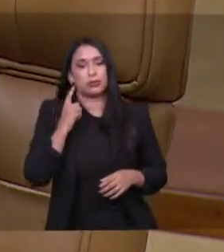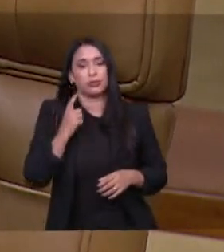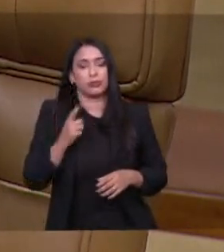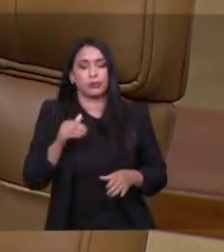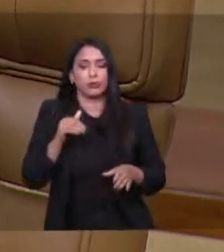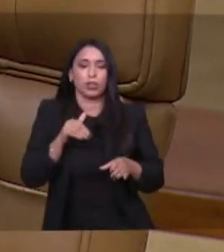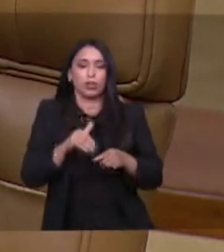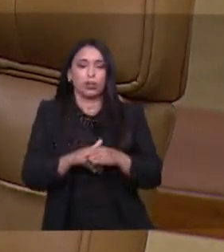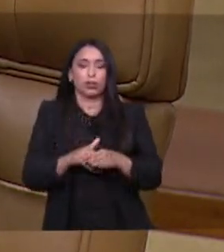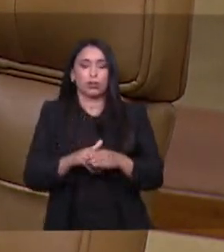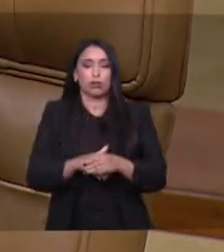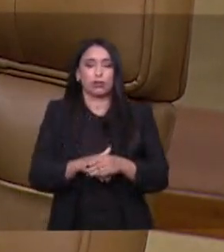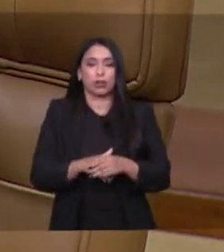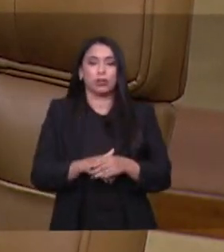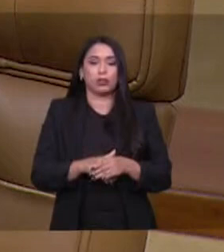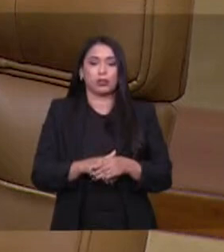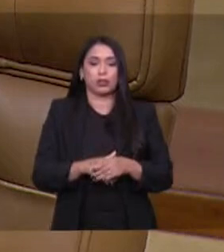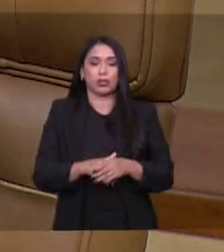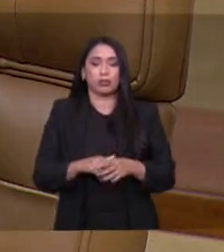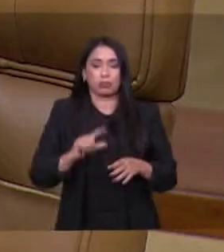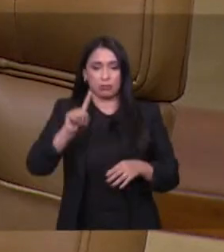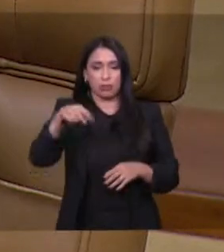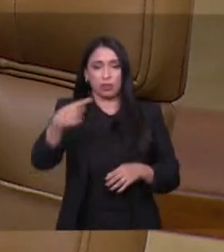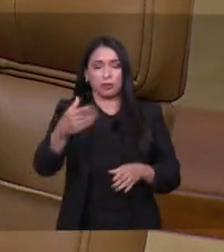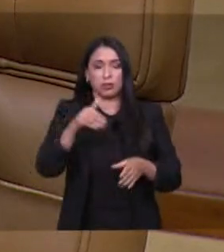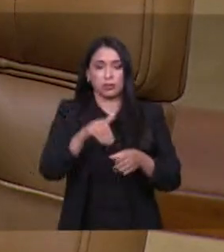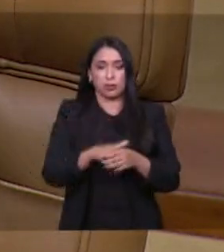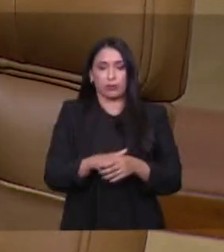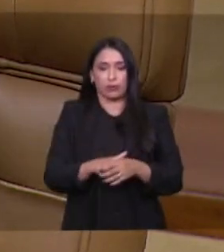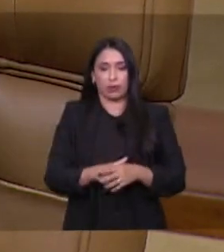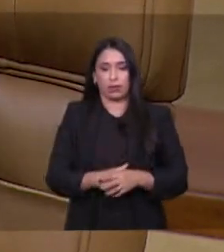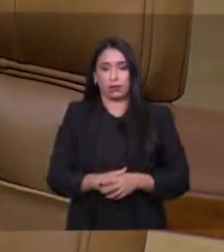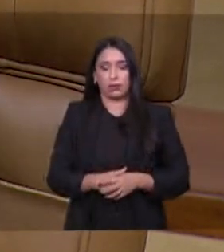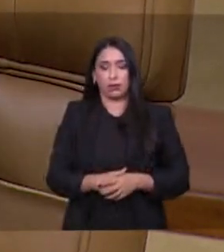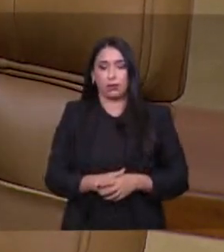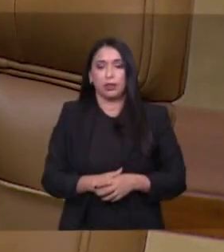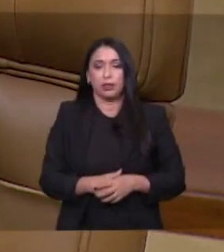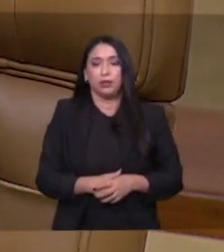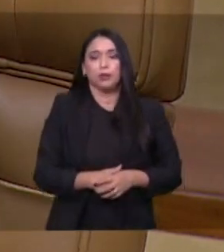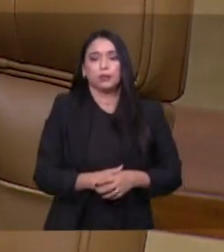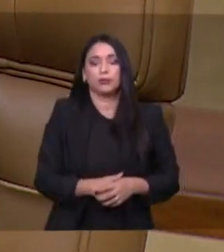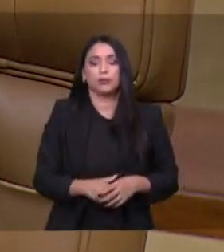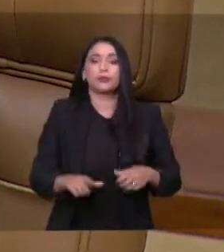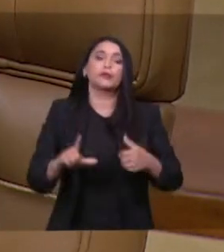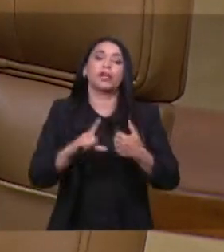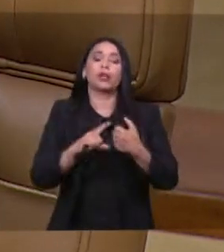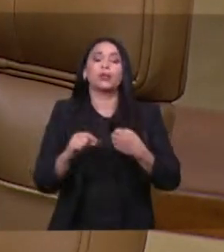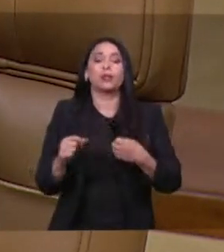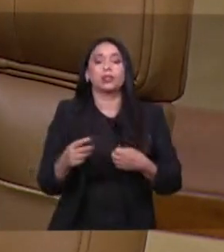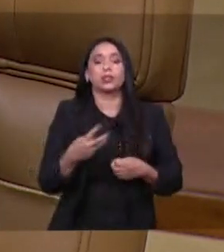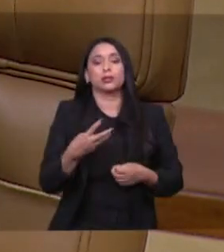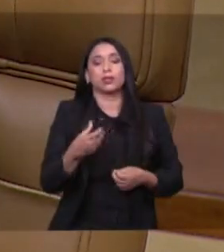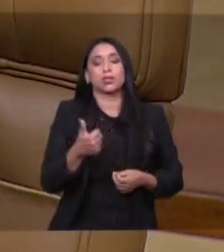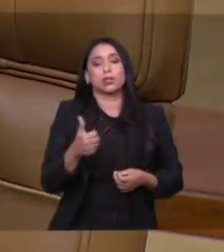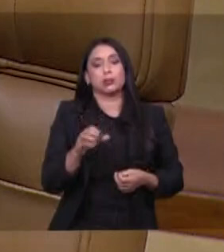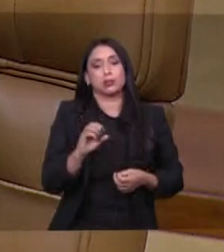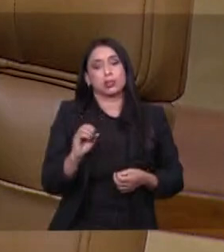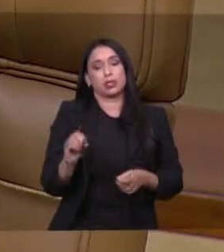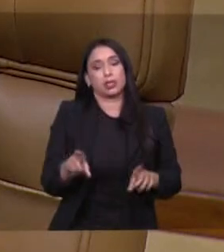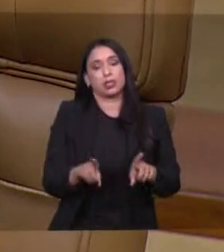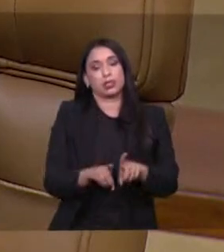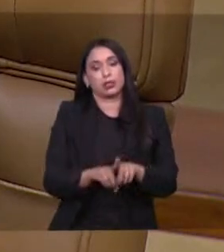dos votos que ainda serão proferidos. Em relação ao artigo 310,